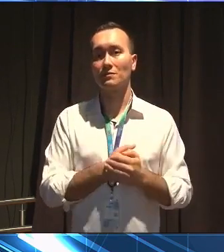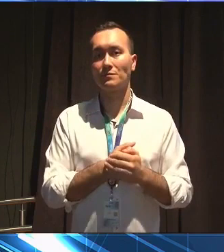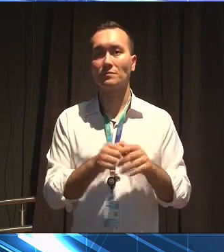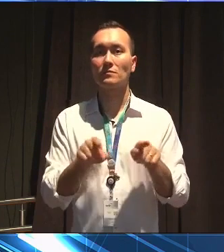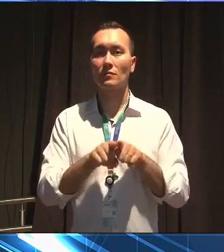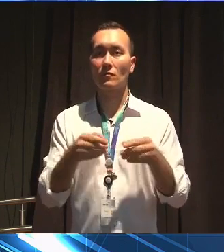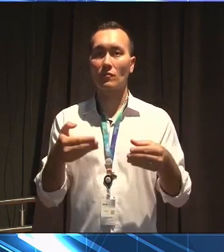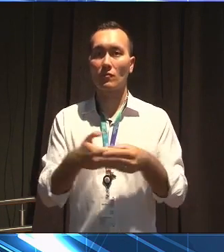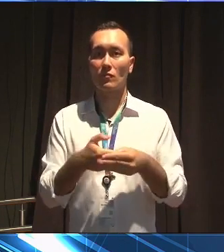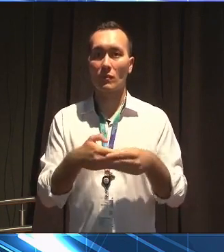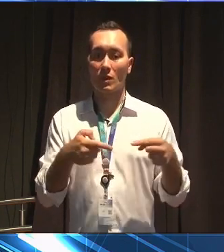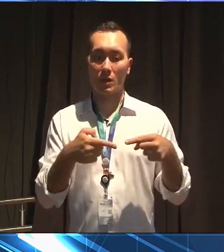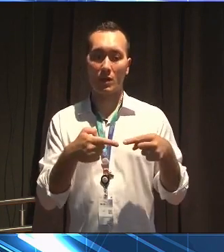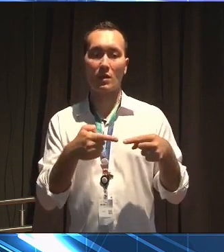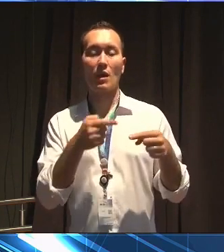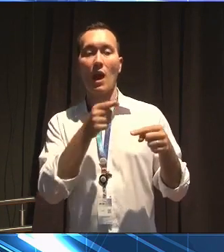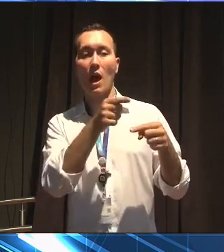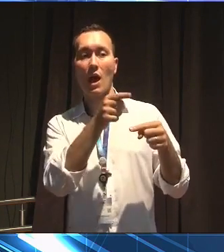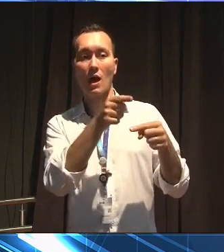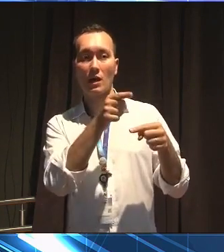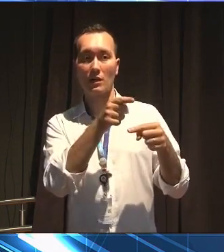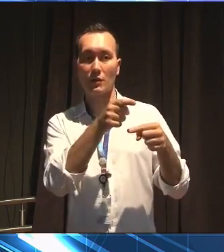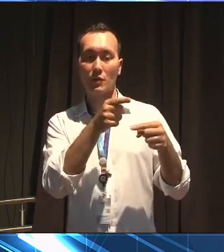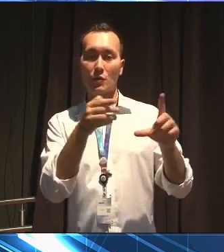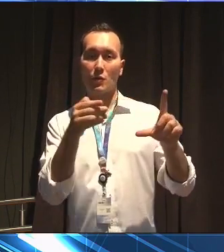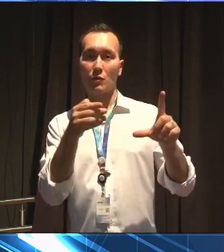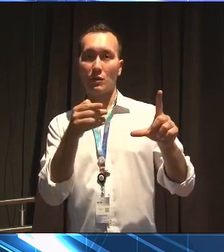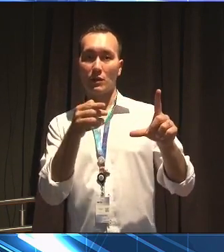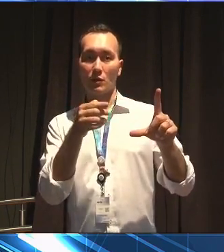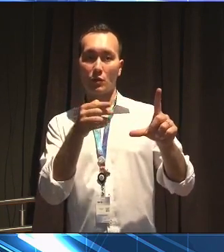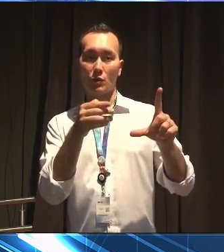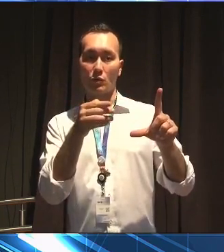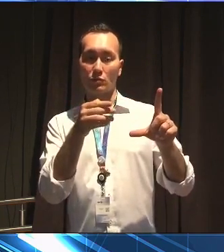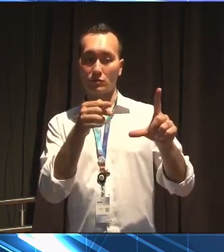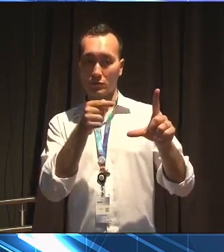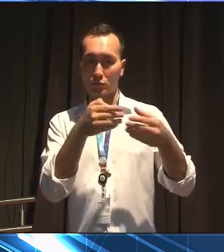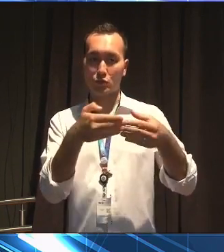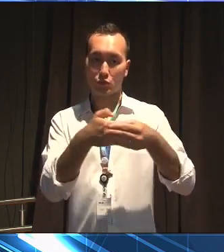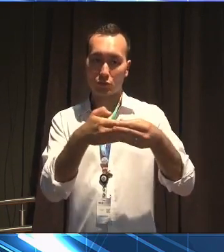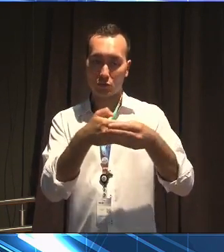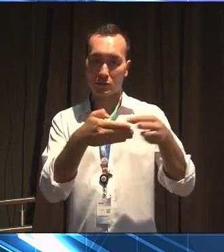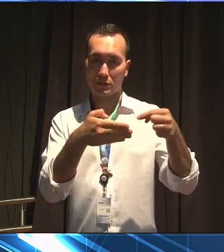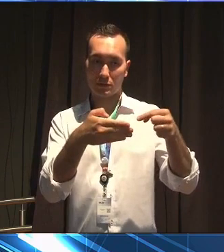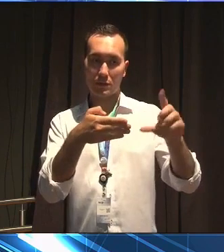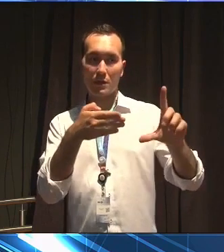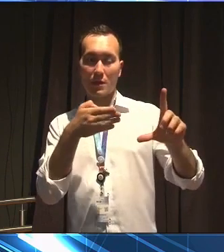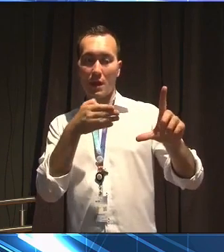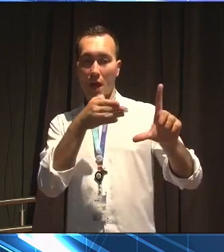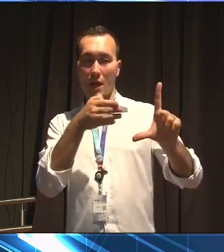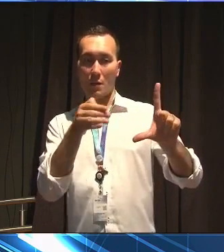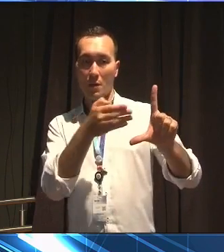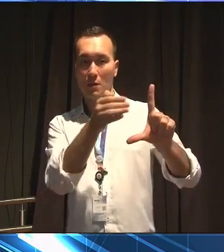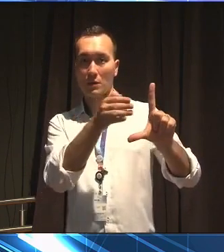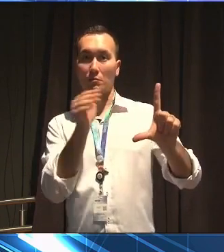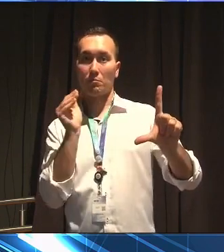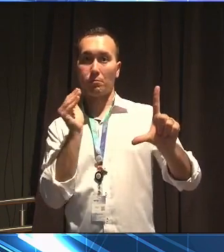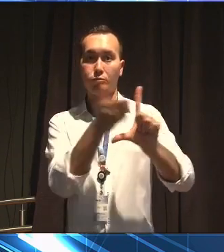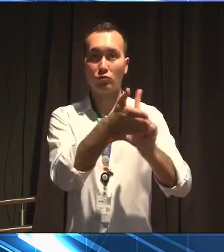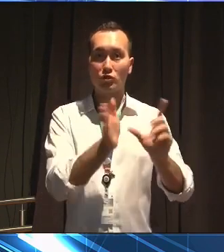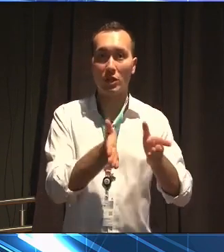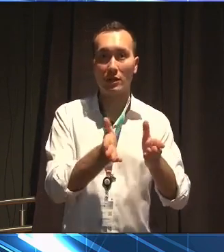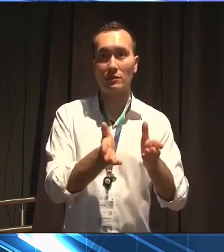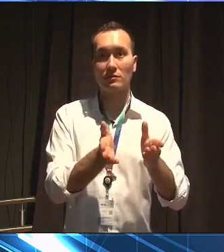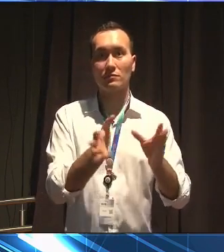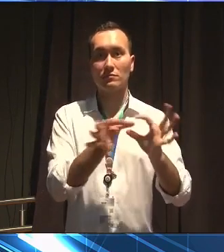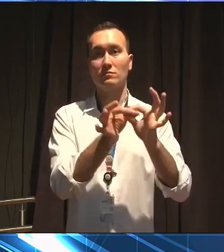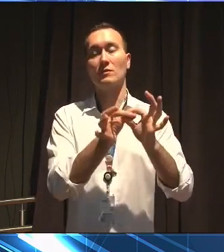usuário, acabou, você não precisa mais gerenciar, você facilita. E quando a gente adiciona complexidade na nossa aplicação, o que acontece? Complexidade é